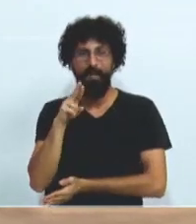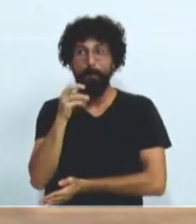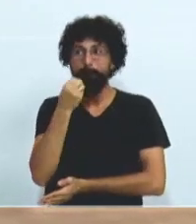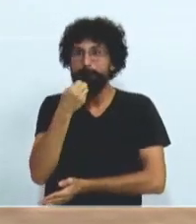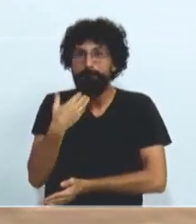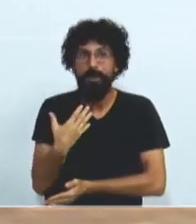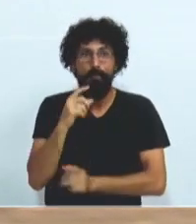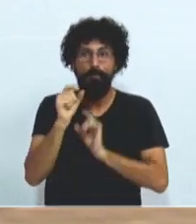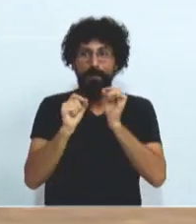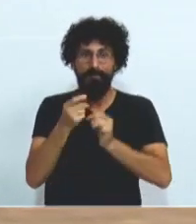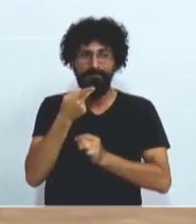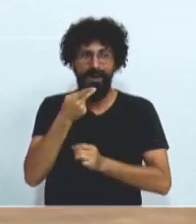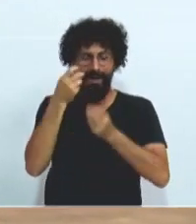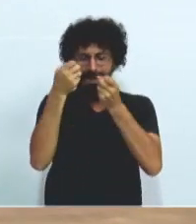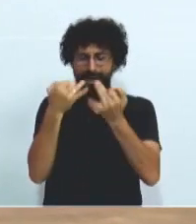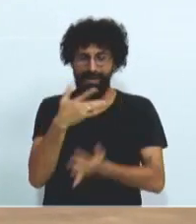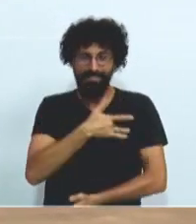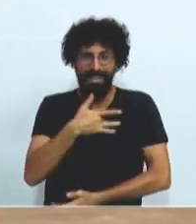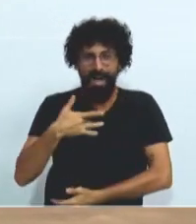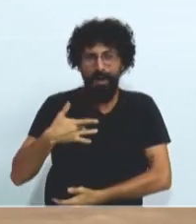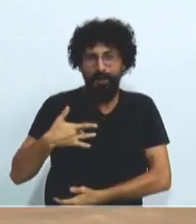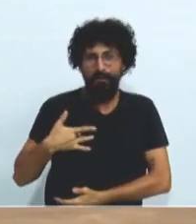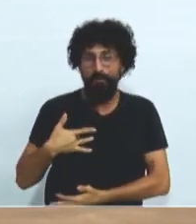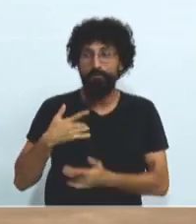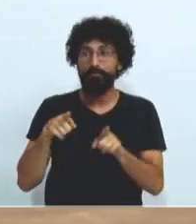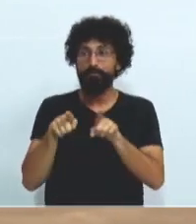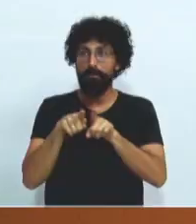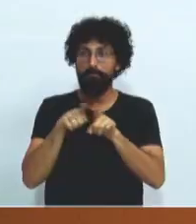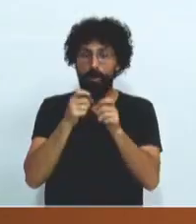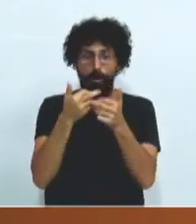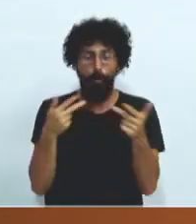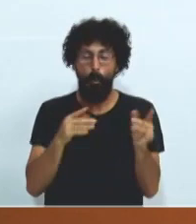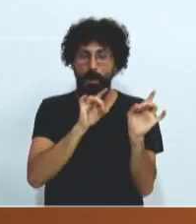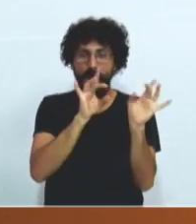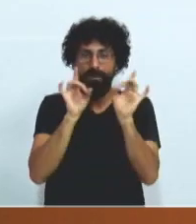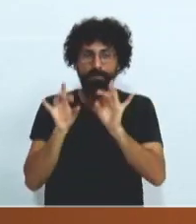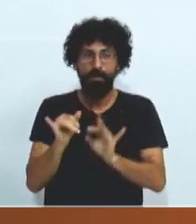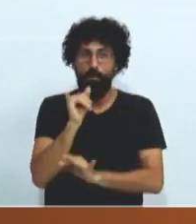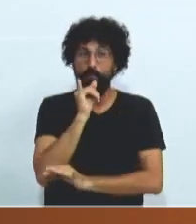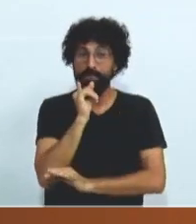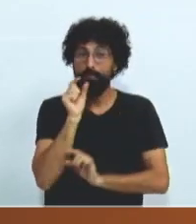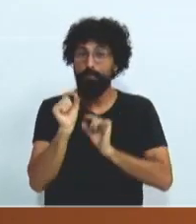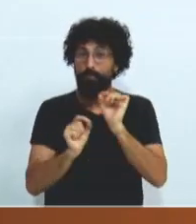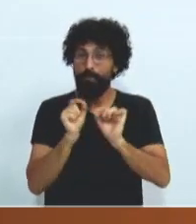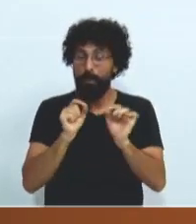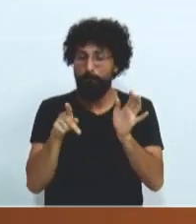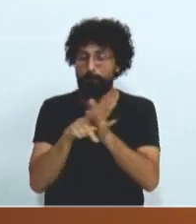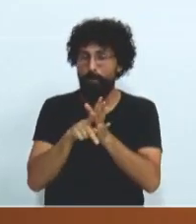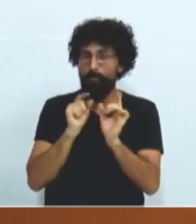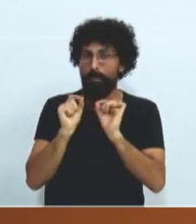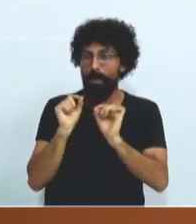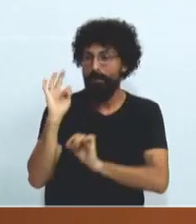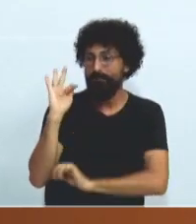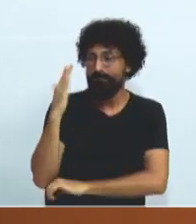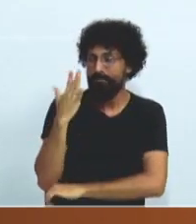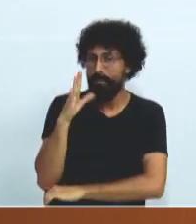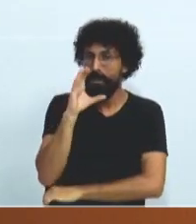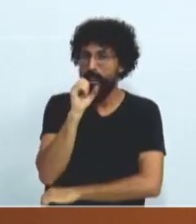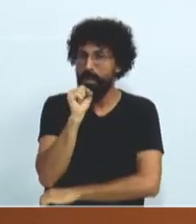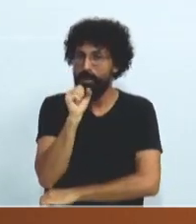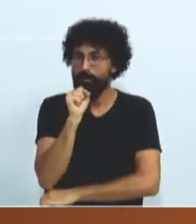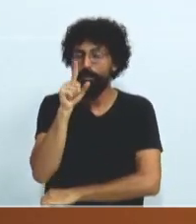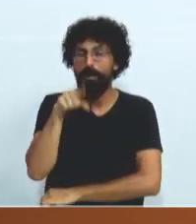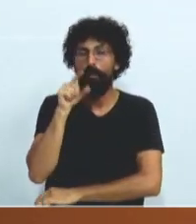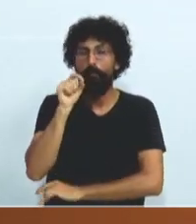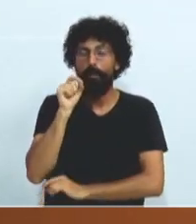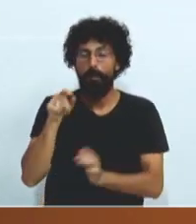de bem-estar e sempre de campanhas especiais. A exemplo da campanha Fevereiro Laranja, que surgiu para alertar a